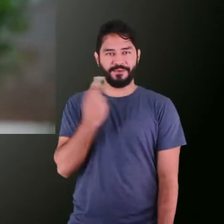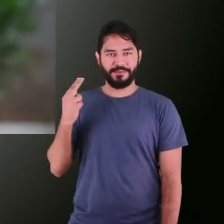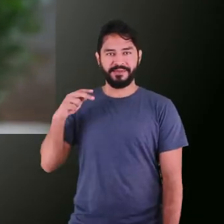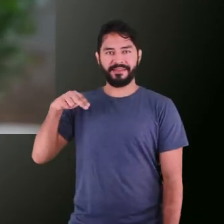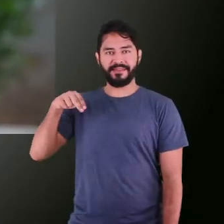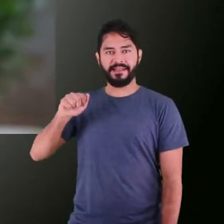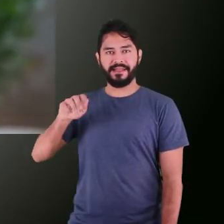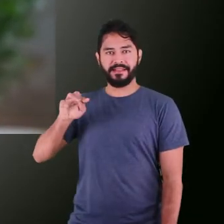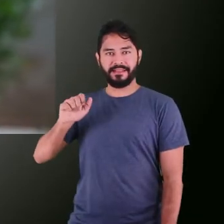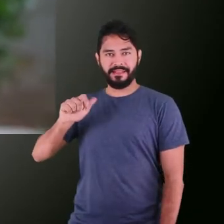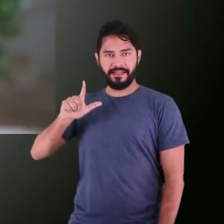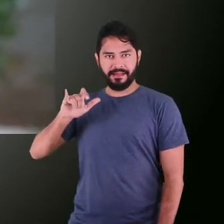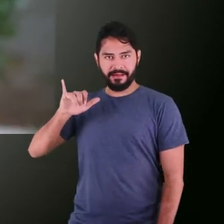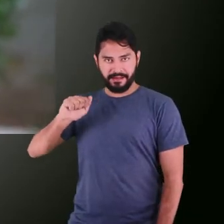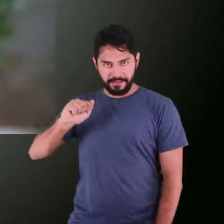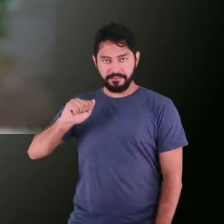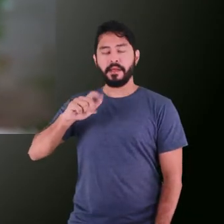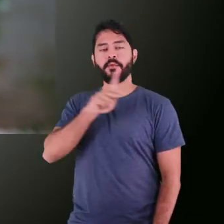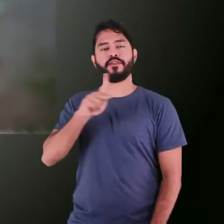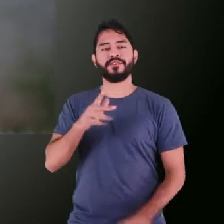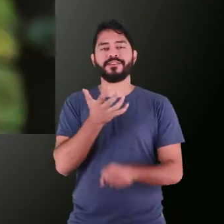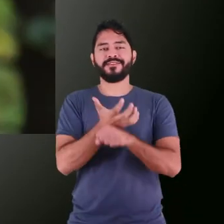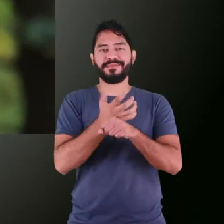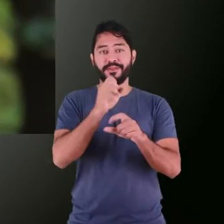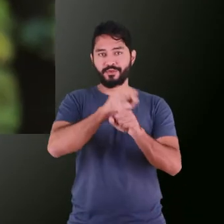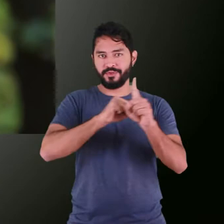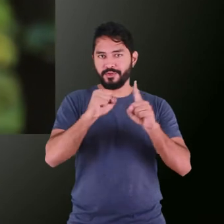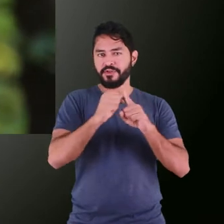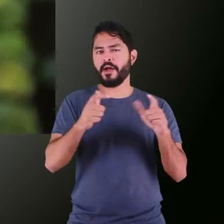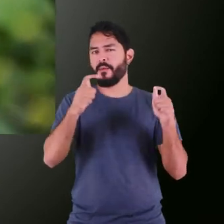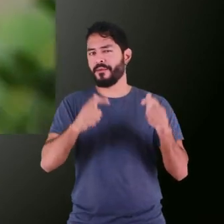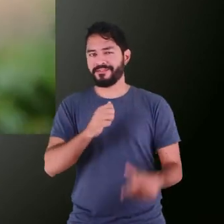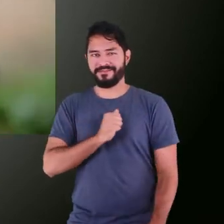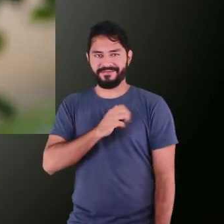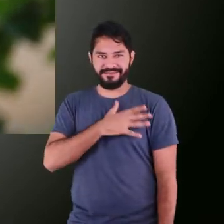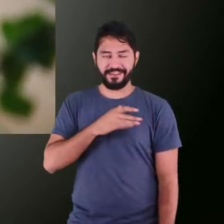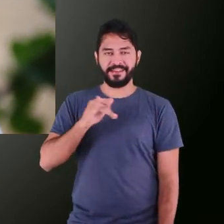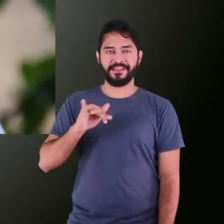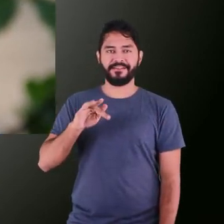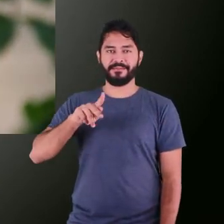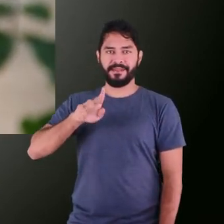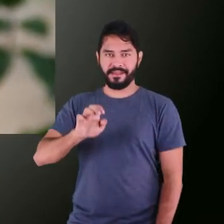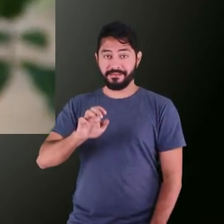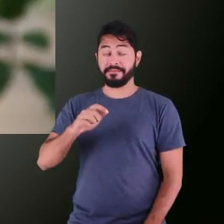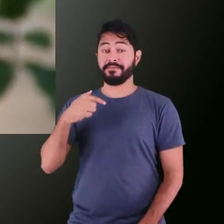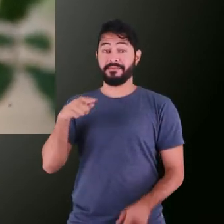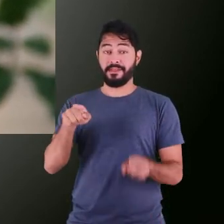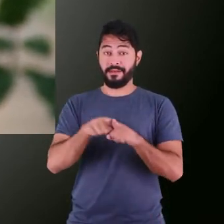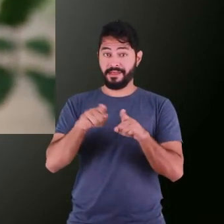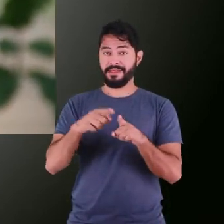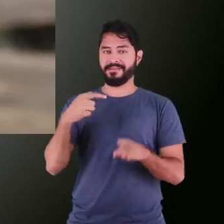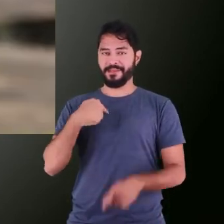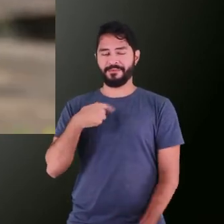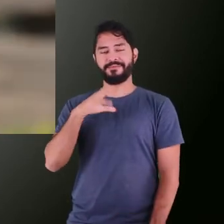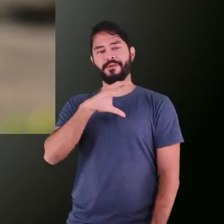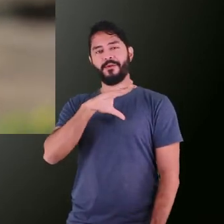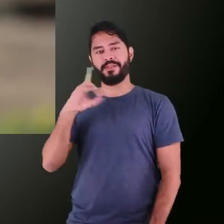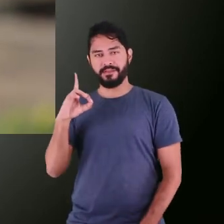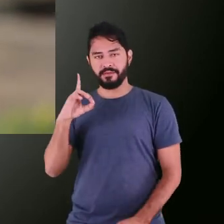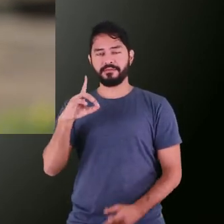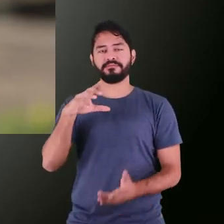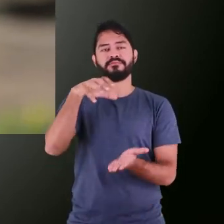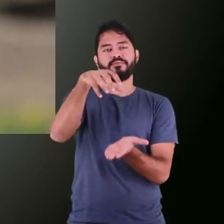Oi, eu sou Natália da Mata, professora de Sociologia do Instituto Federal de Pernambuco e coordenadora do Núcleo de